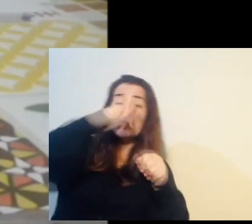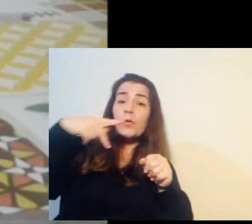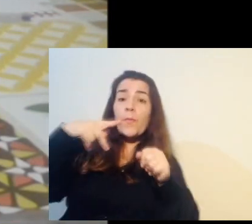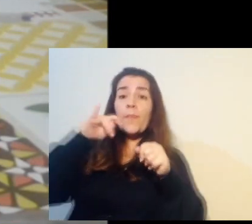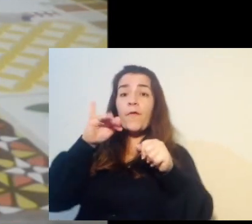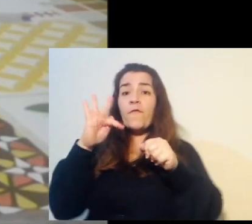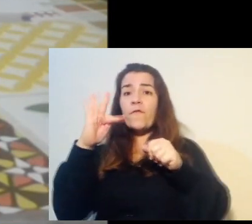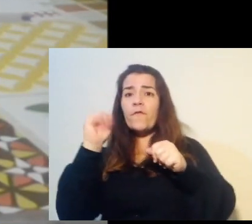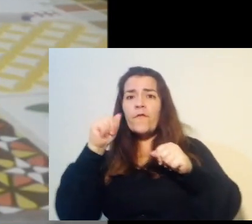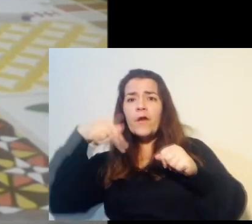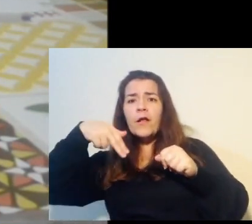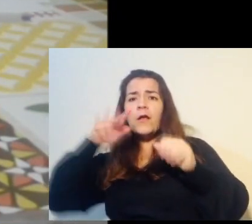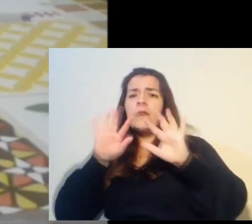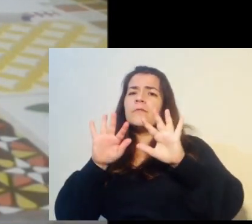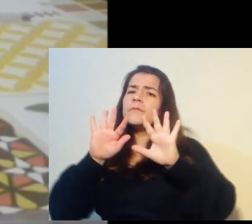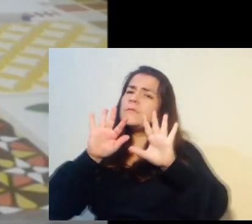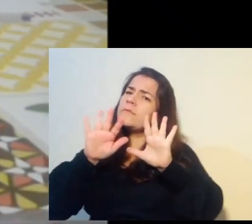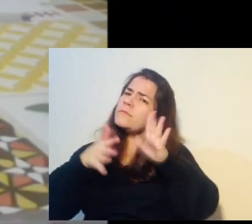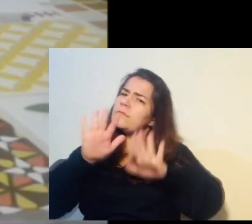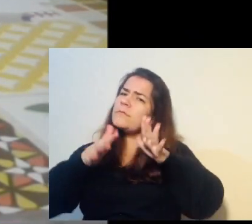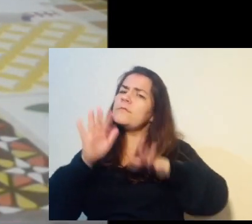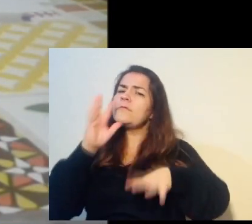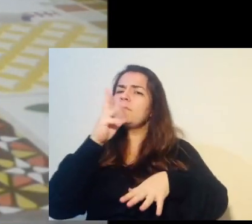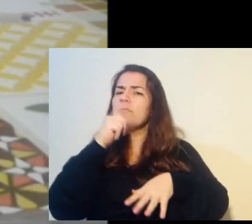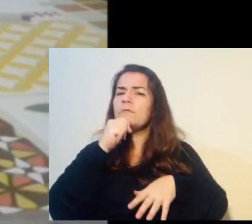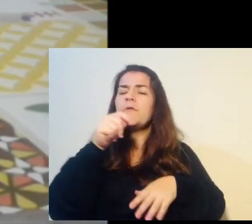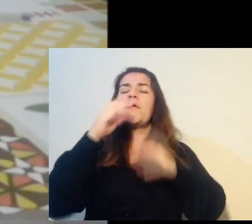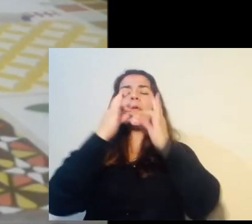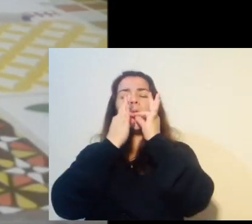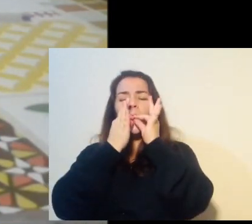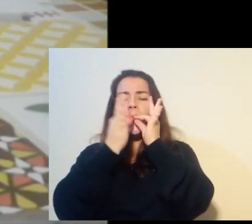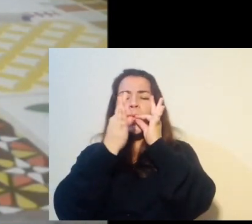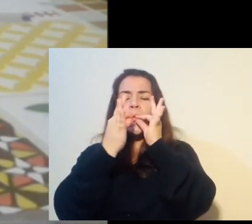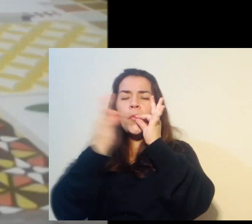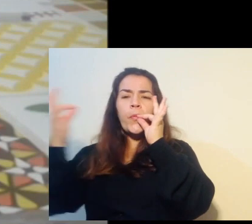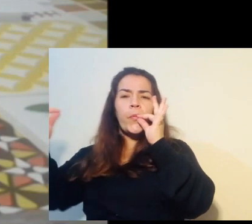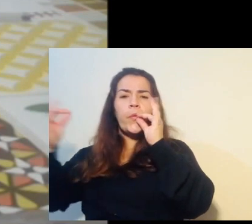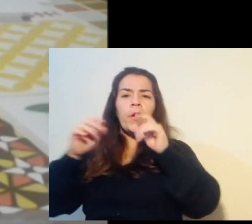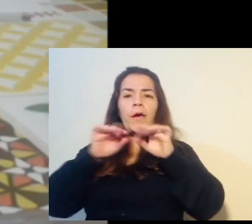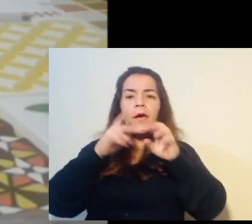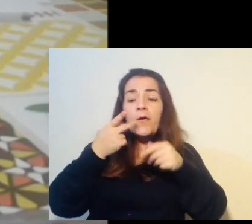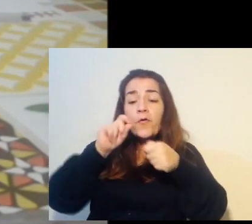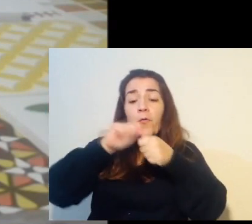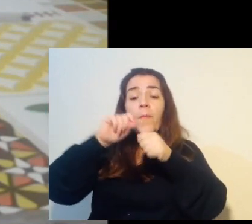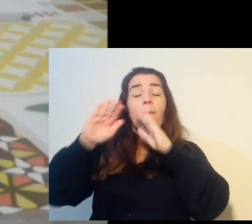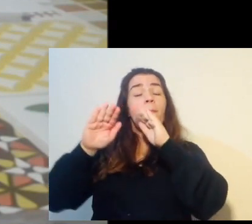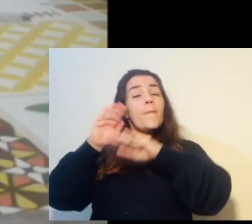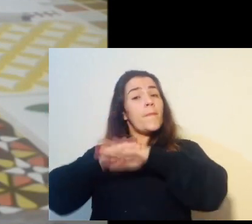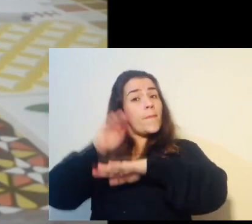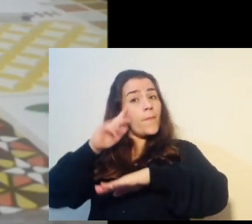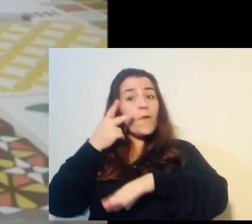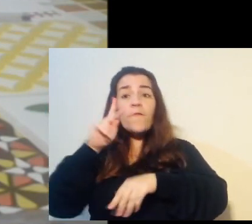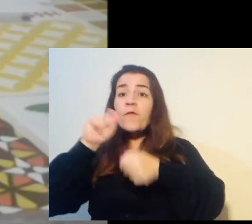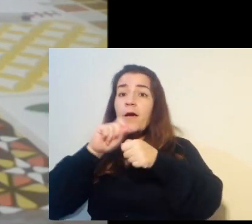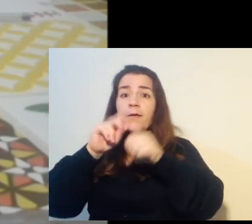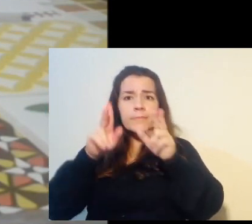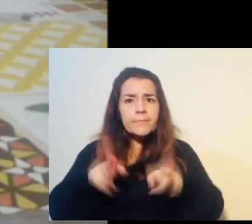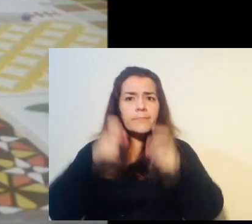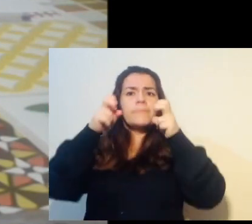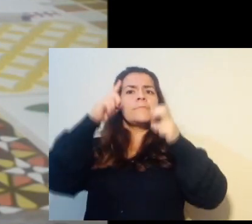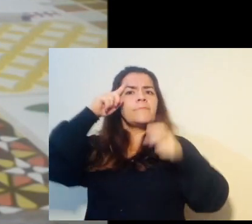aprendizagem do pífano, às vezes ele demora um pouquinho por causa da embocadura, até a gente se habituar com a digitação, mas